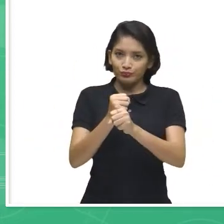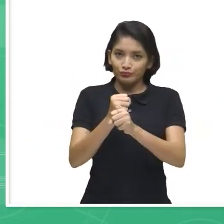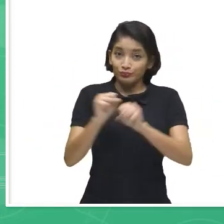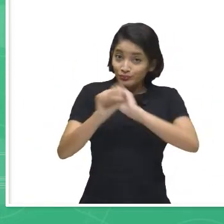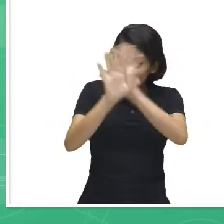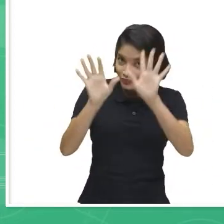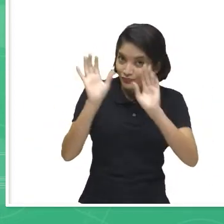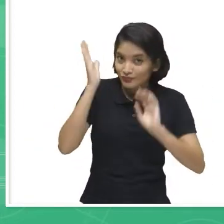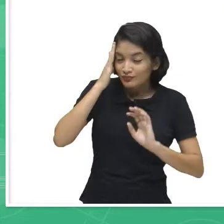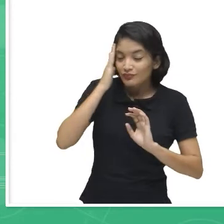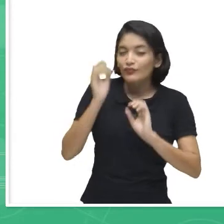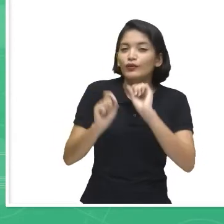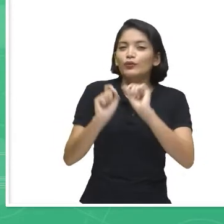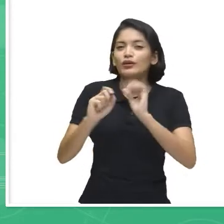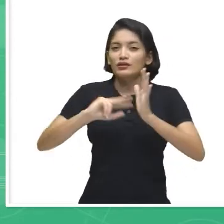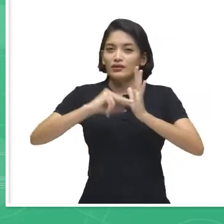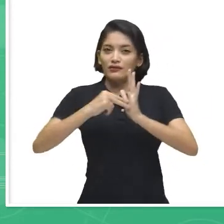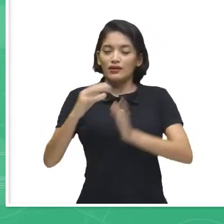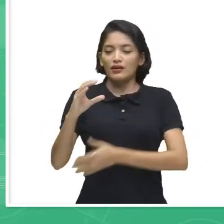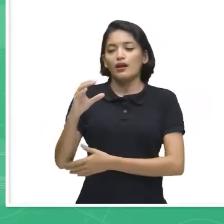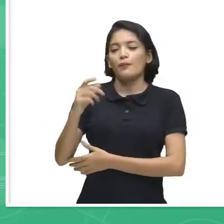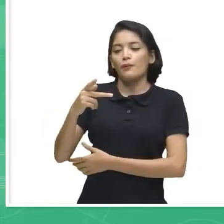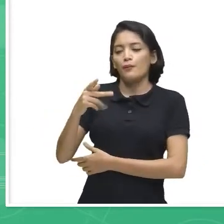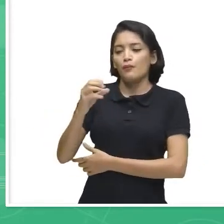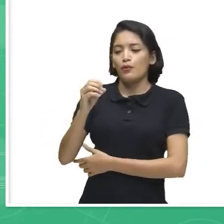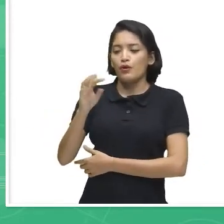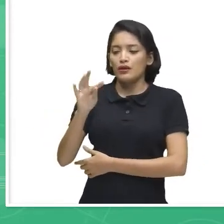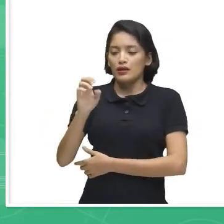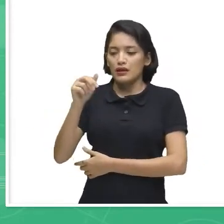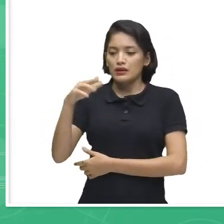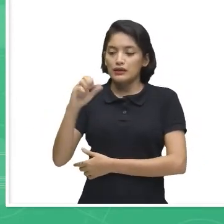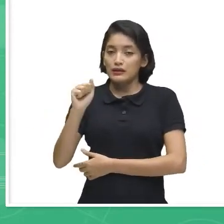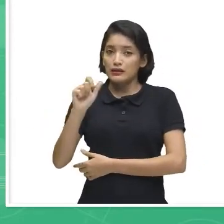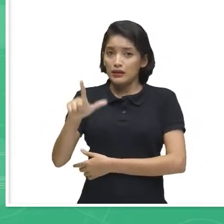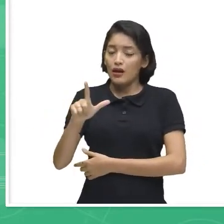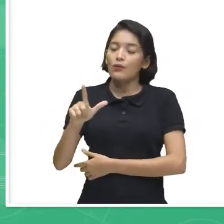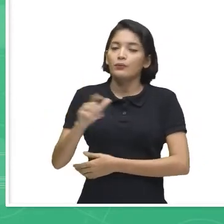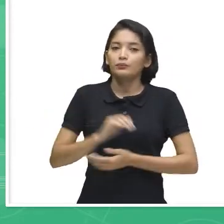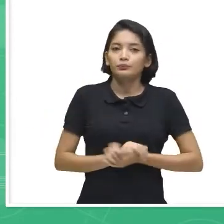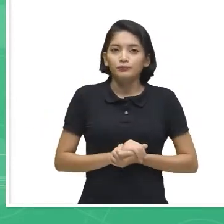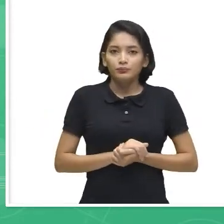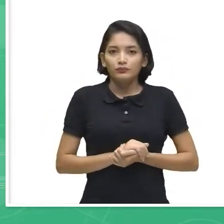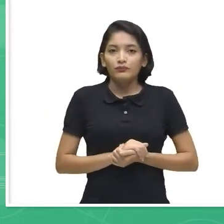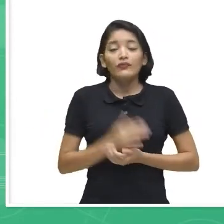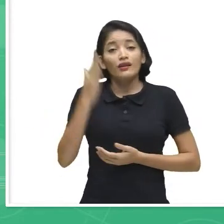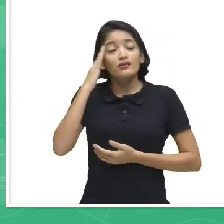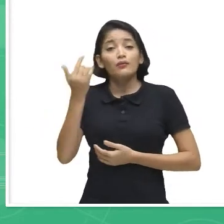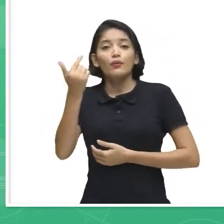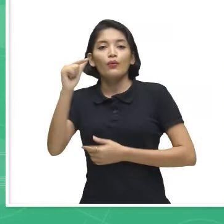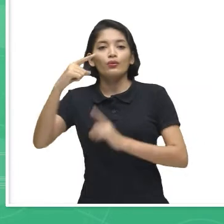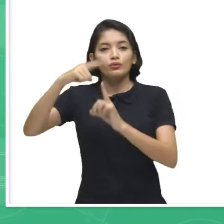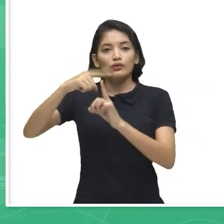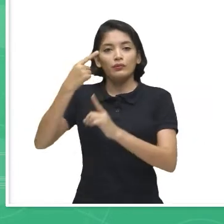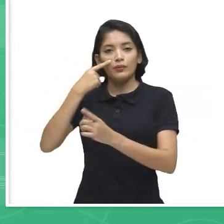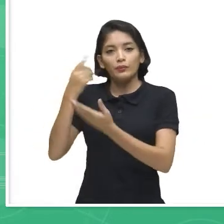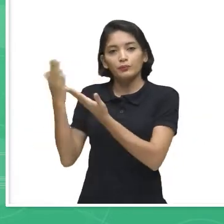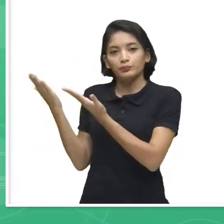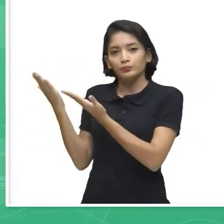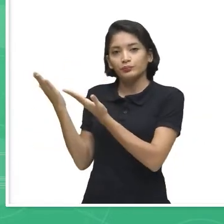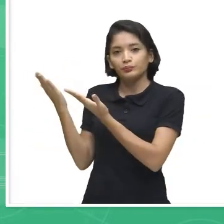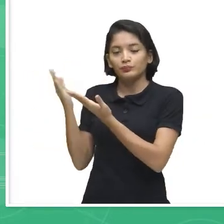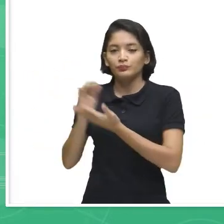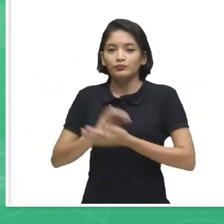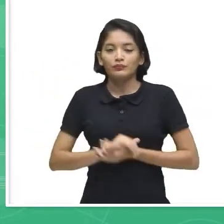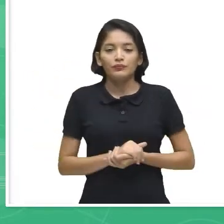o potencial elétrico. Agora nós vamos saber o que são as superfícies equipotenciais. Veja só.